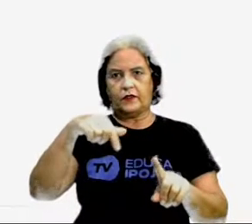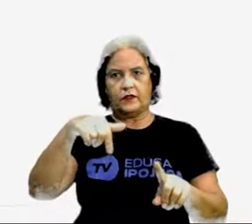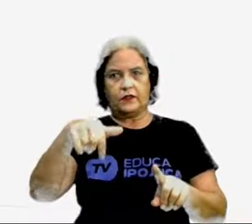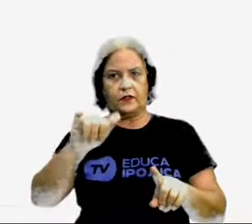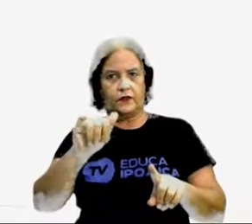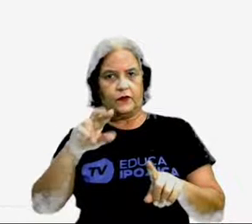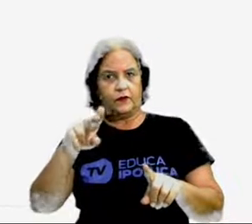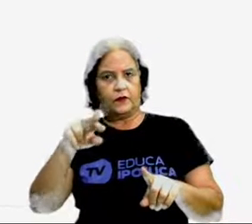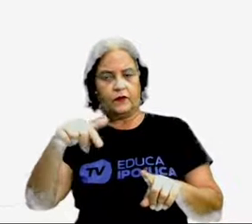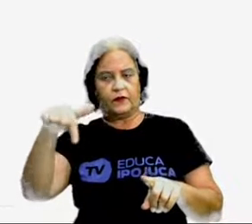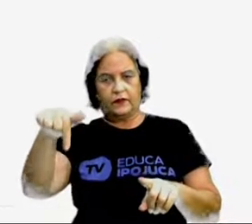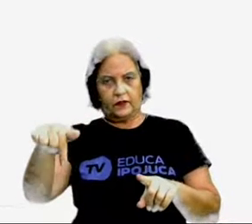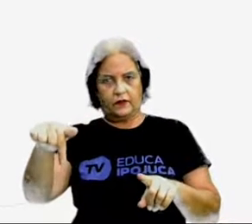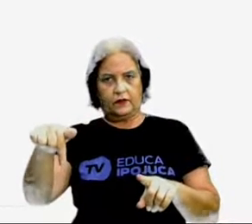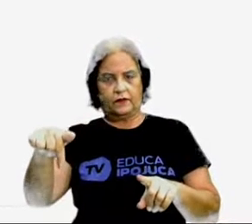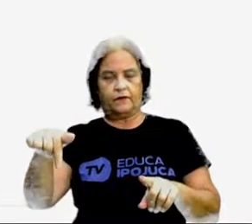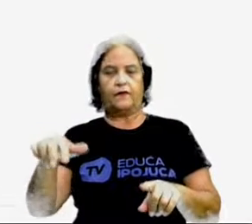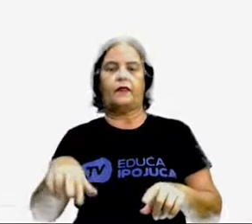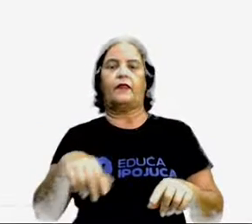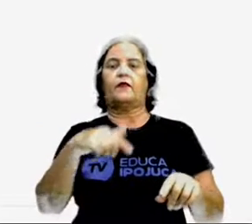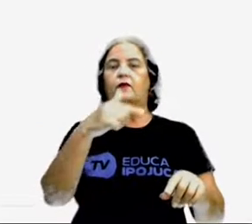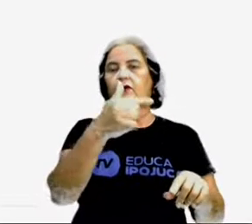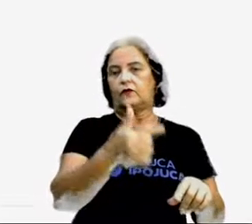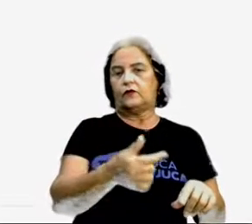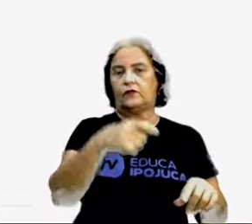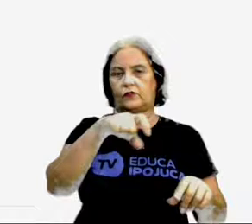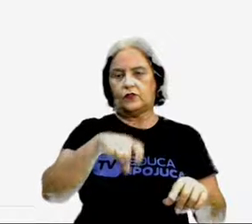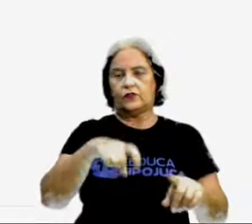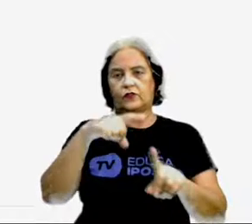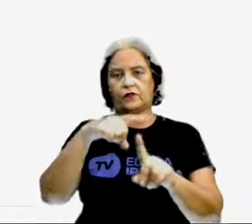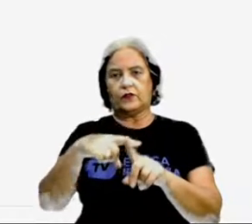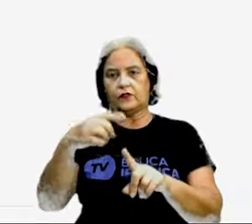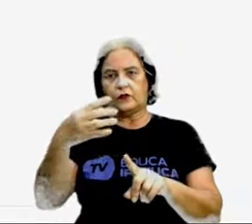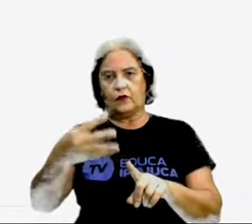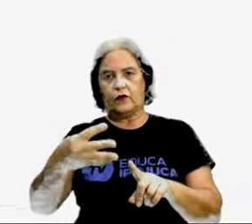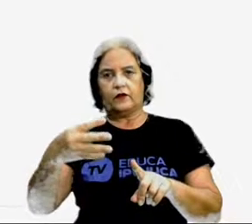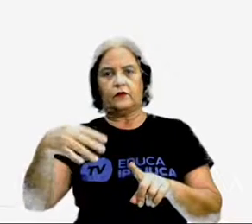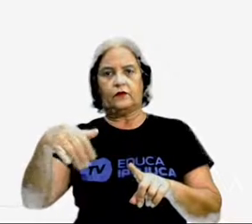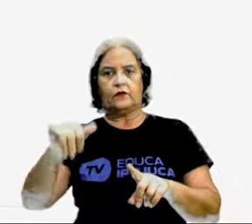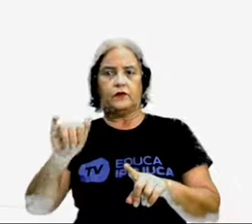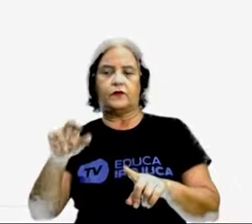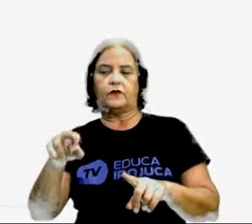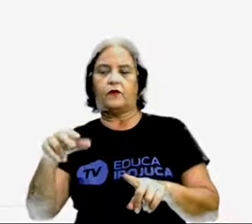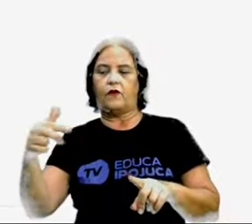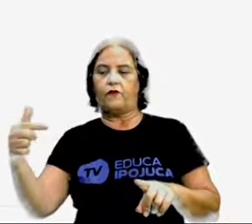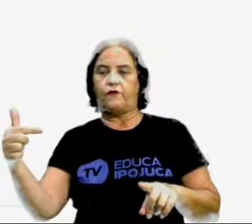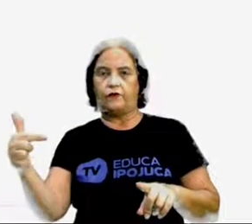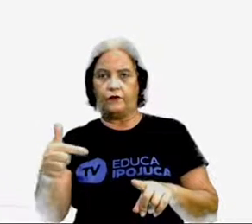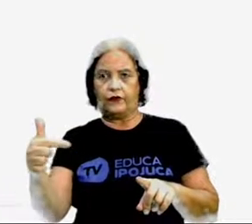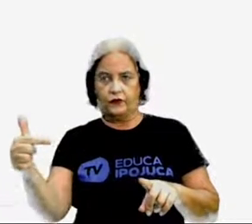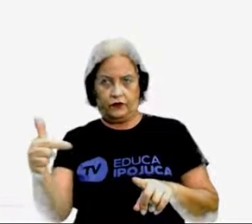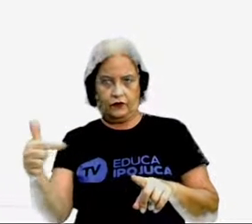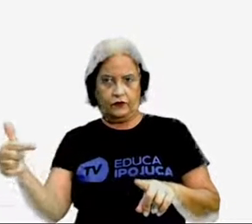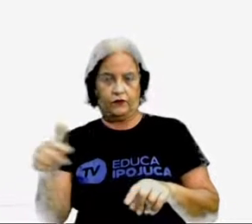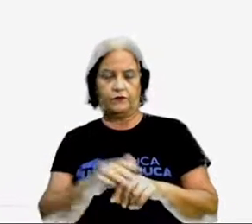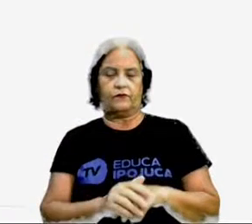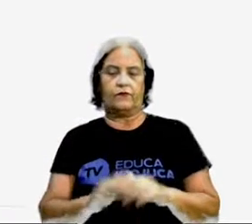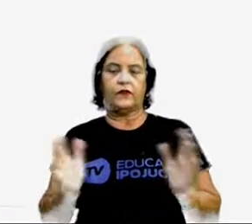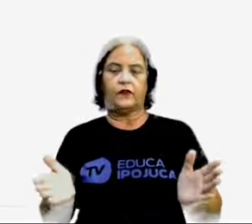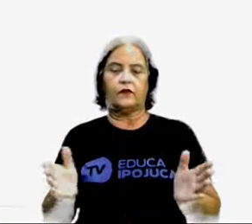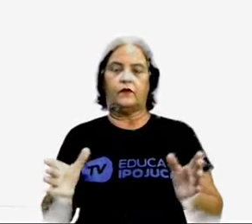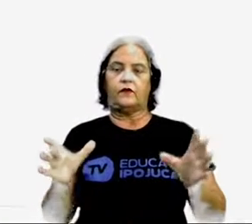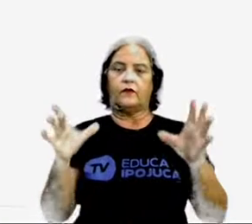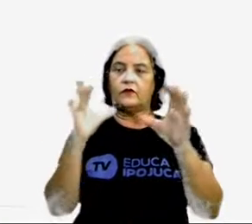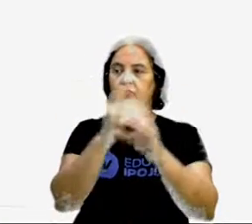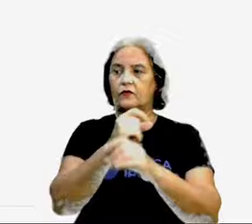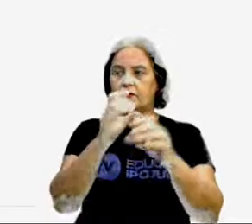a mesma. E 2x mais 4y igual a 22. Vamos somar agora os